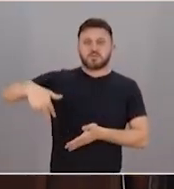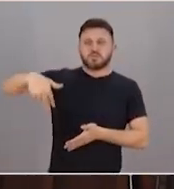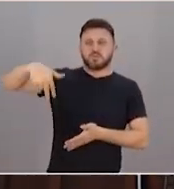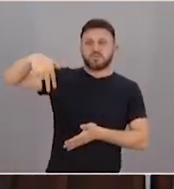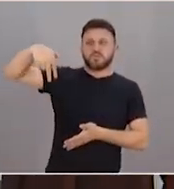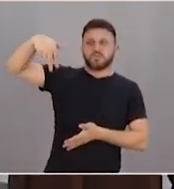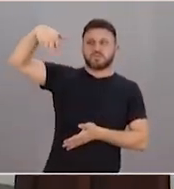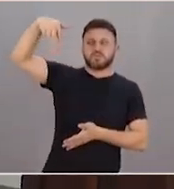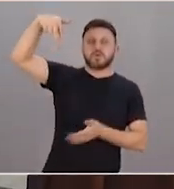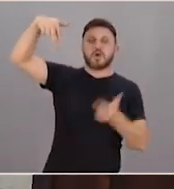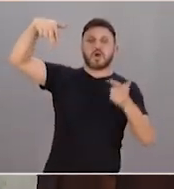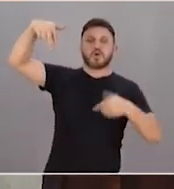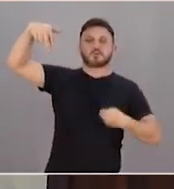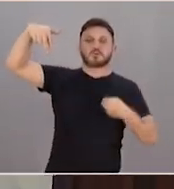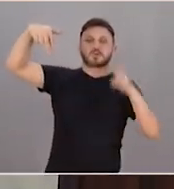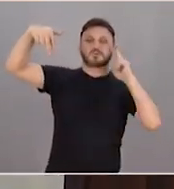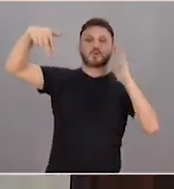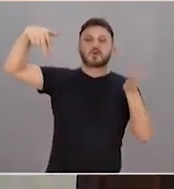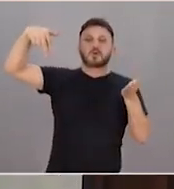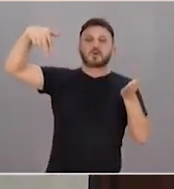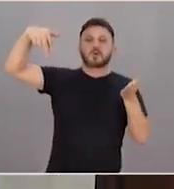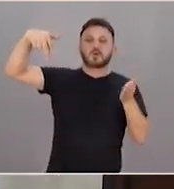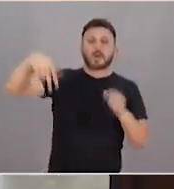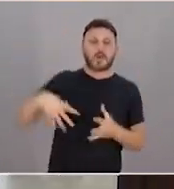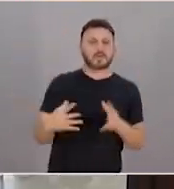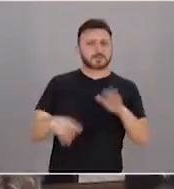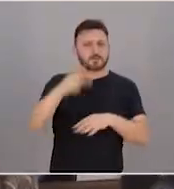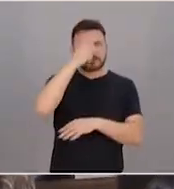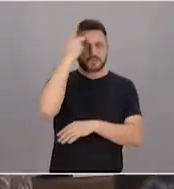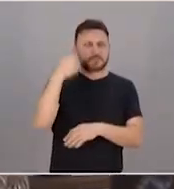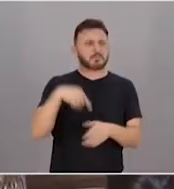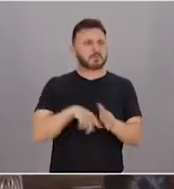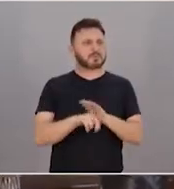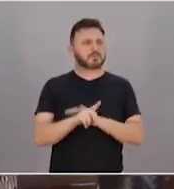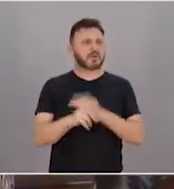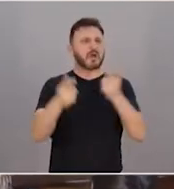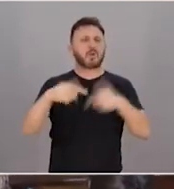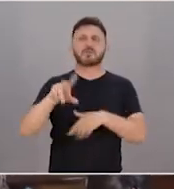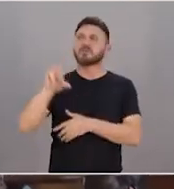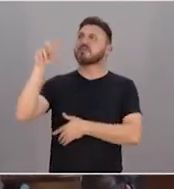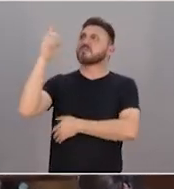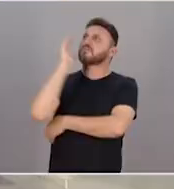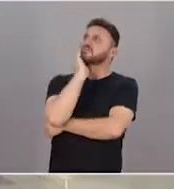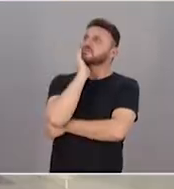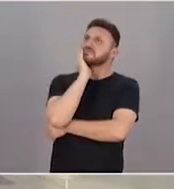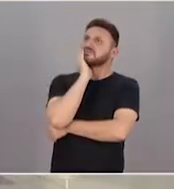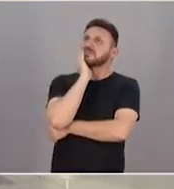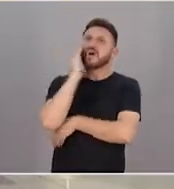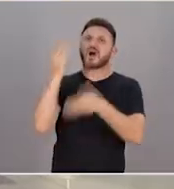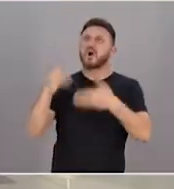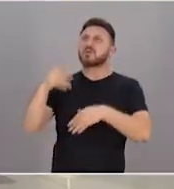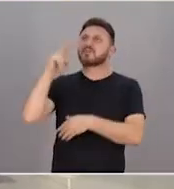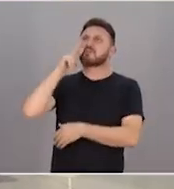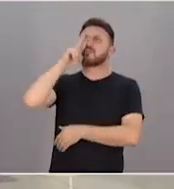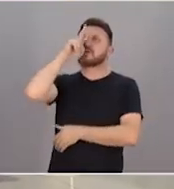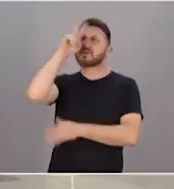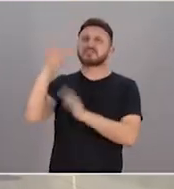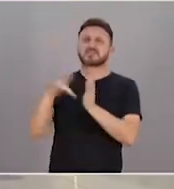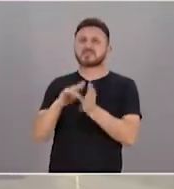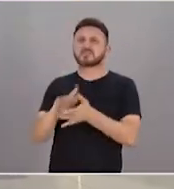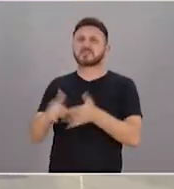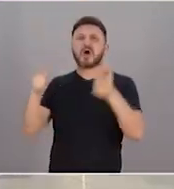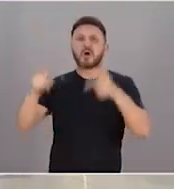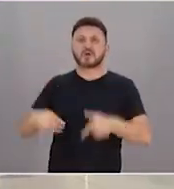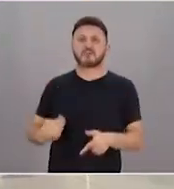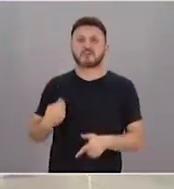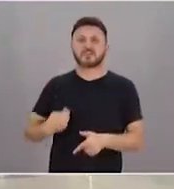o Senhor? Muita gente se pergunta, onde está Deus? Cadê a força do ressuscitado? Cadê a